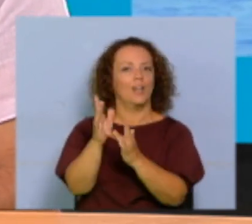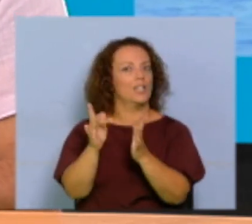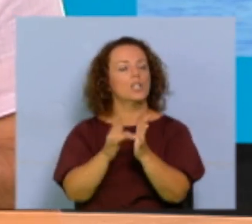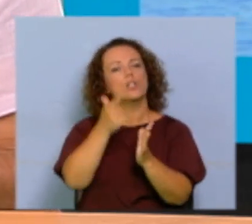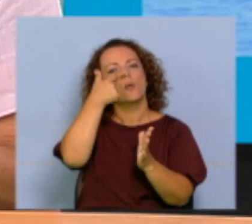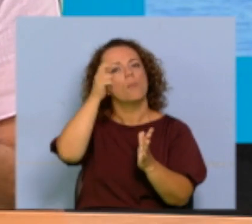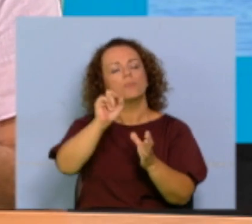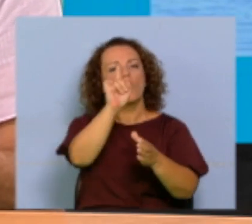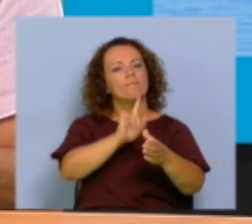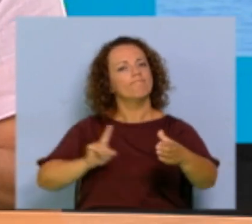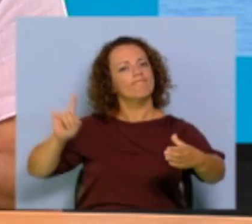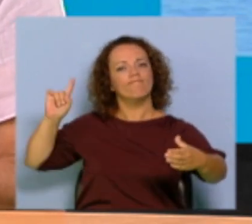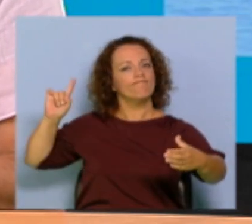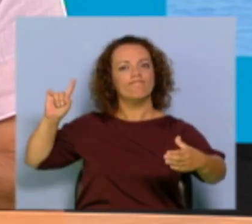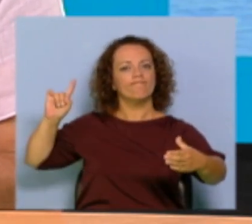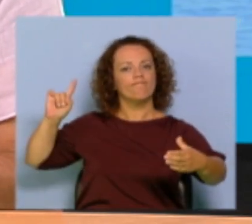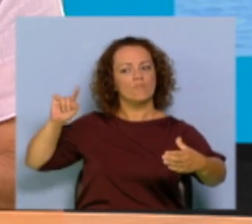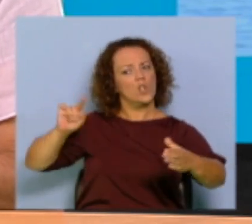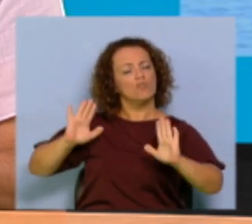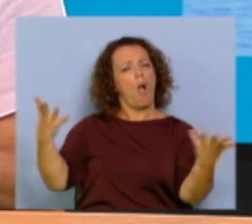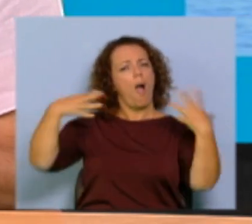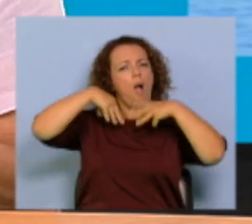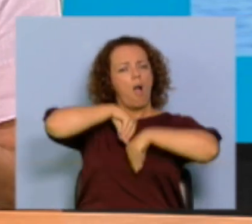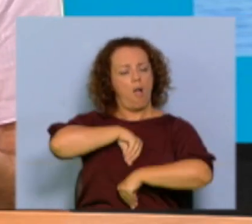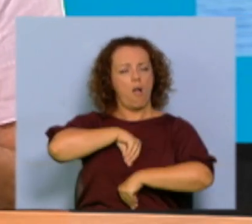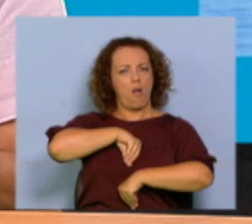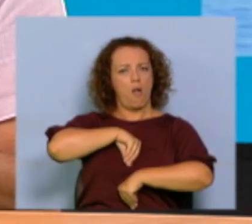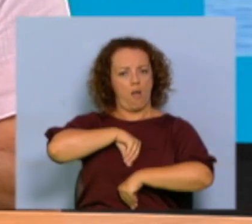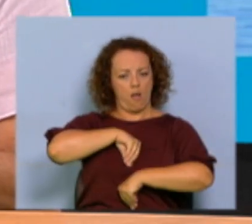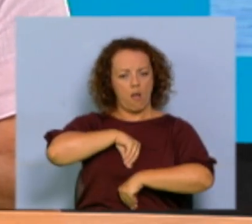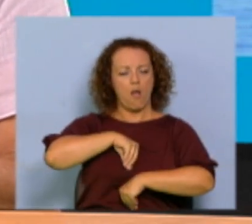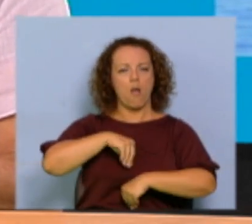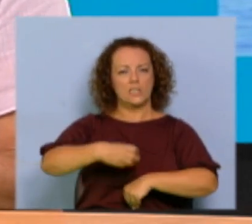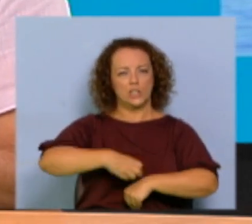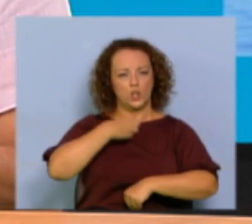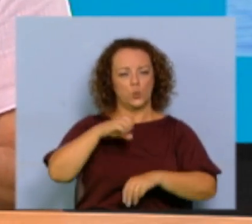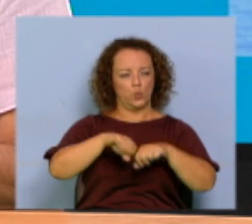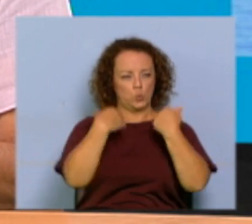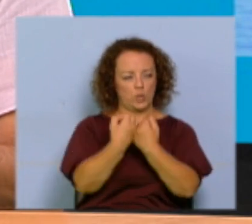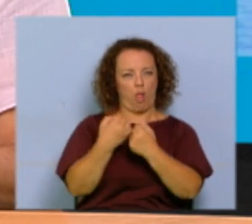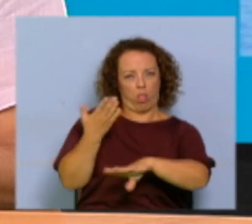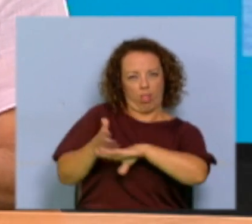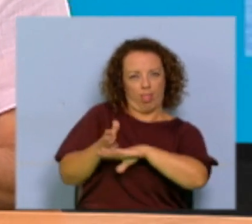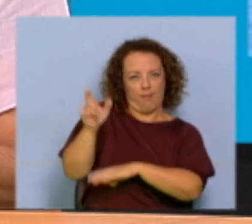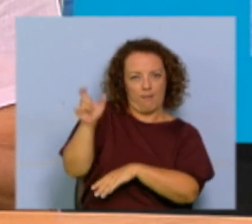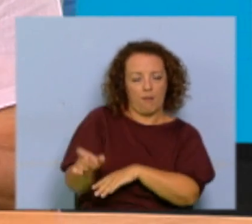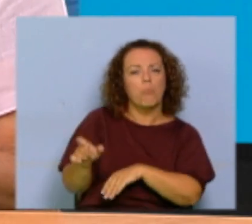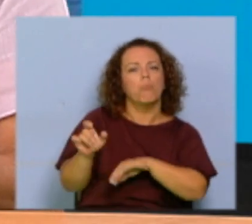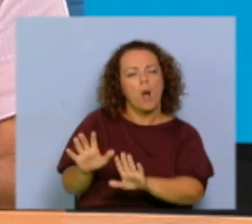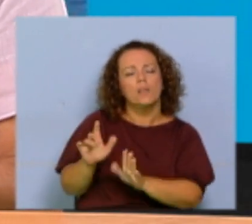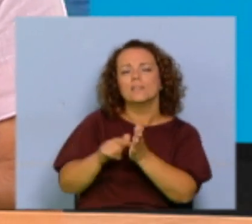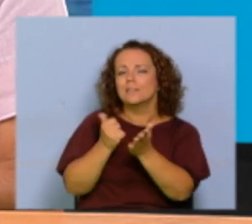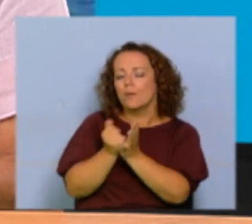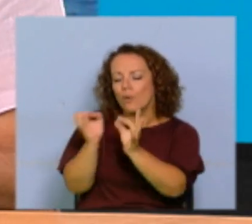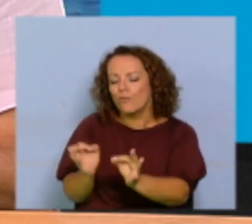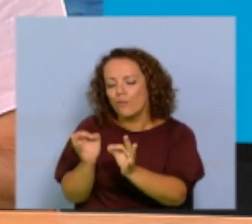Portanto, ele viveu já nesse contexto da exclusão social e esteve sempre do lado dos pequeninos